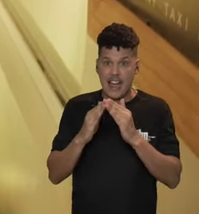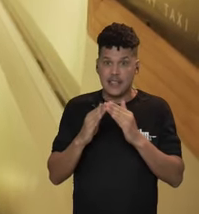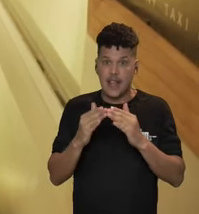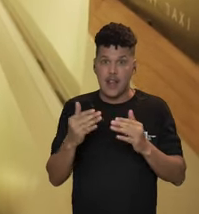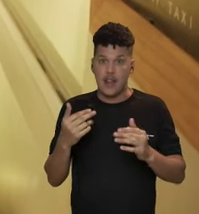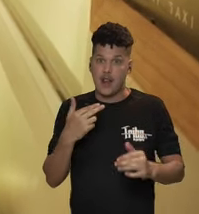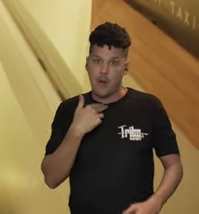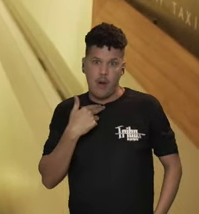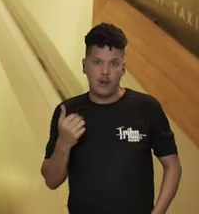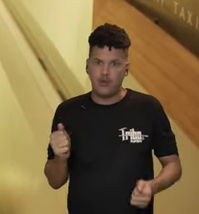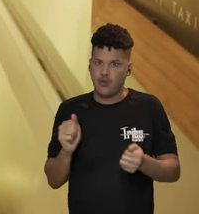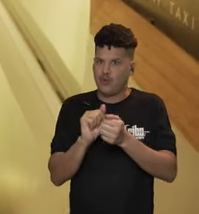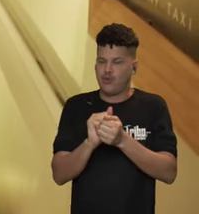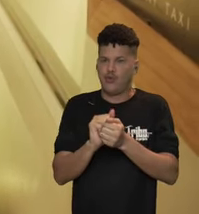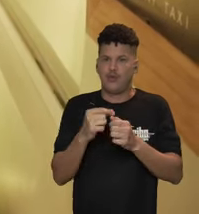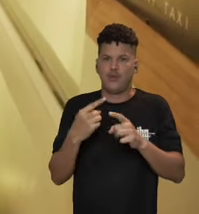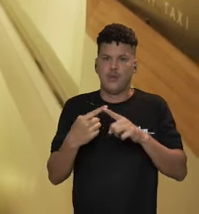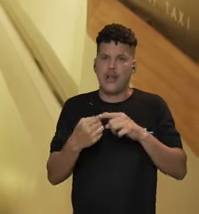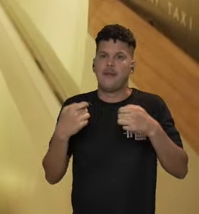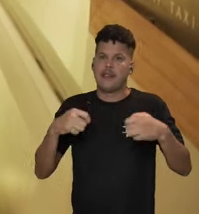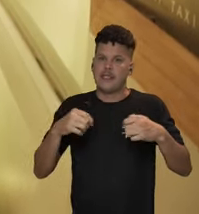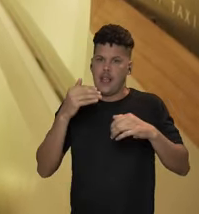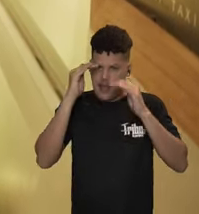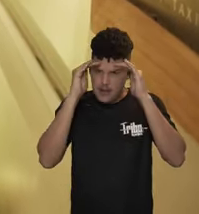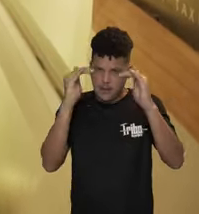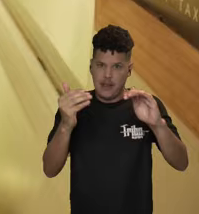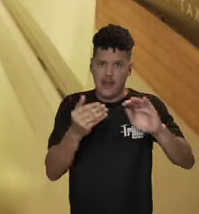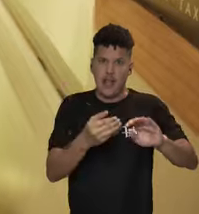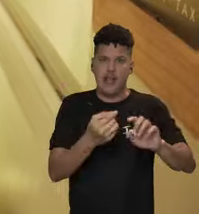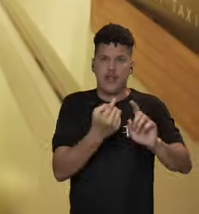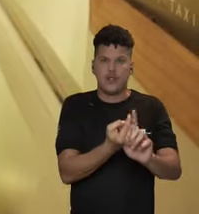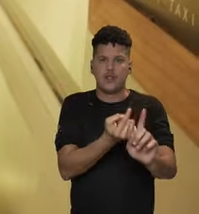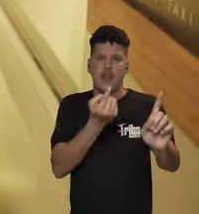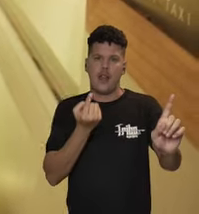precauções devidas pra acontecer essa live, é isso?